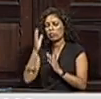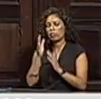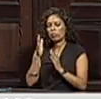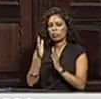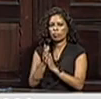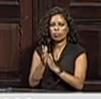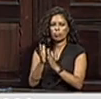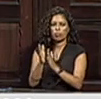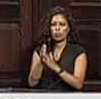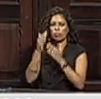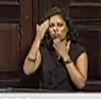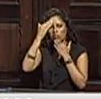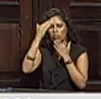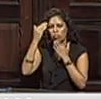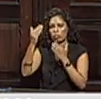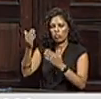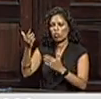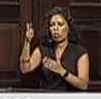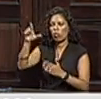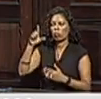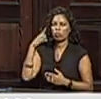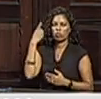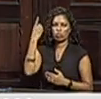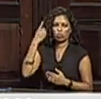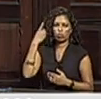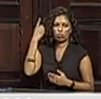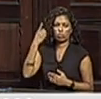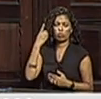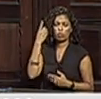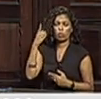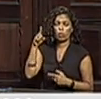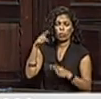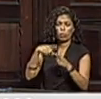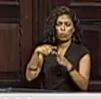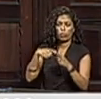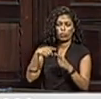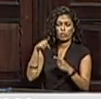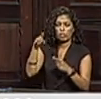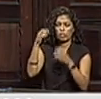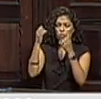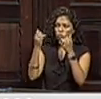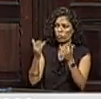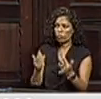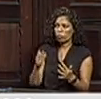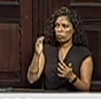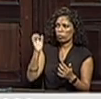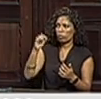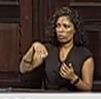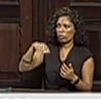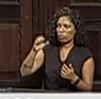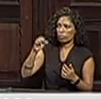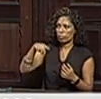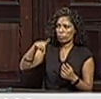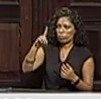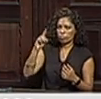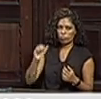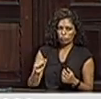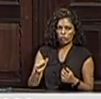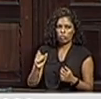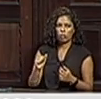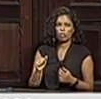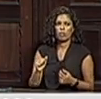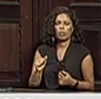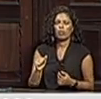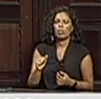Martins, líder do PDT, por ter destacado a minha emenda. Aliás, o deputado Luiz Martins, junto com a bancada